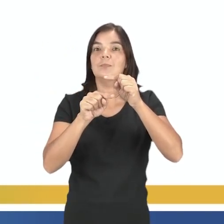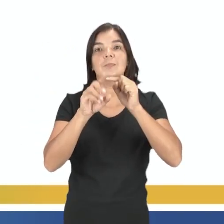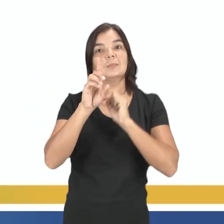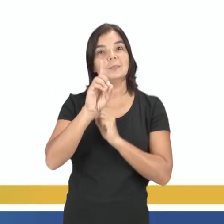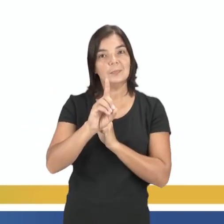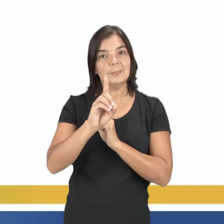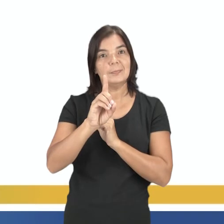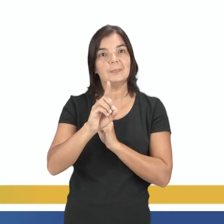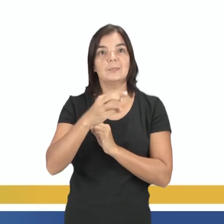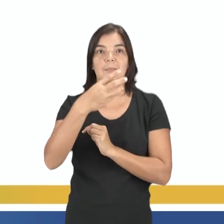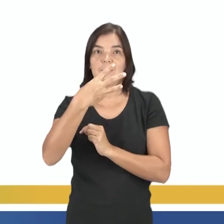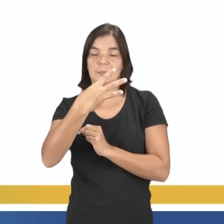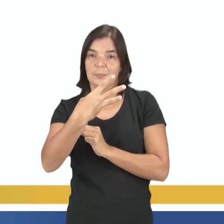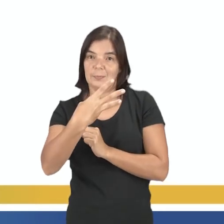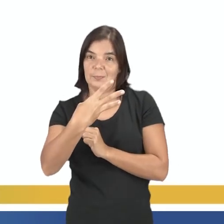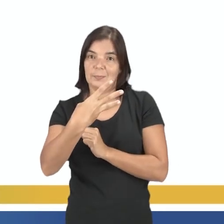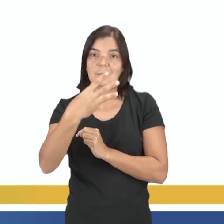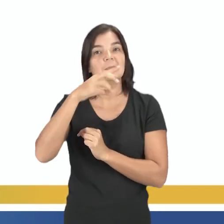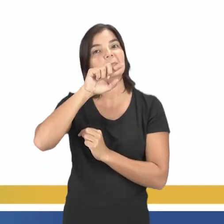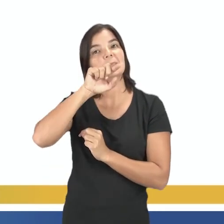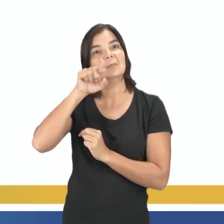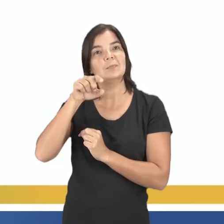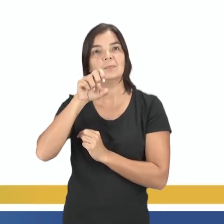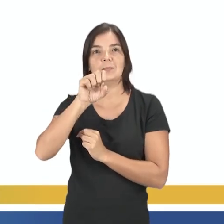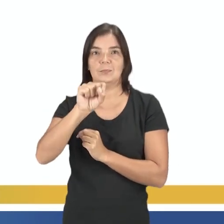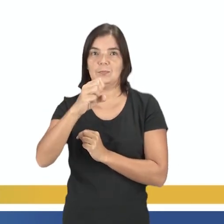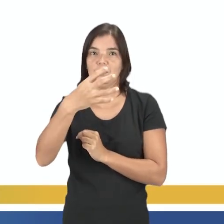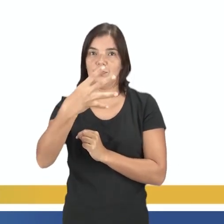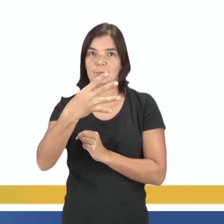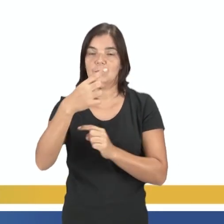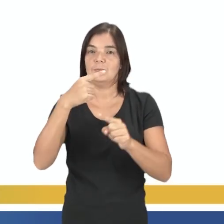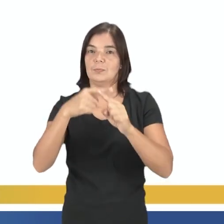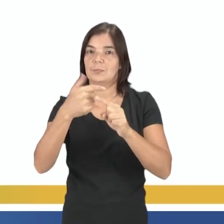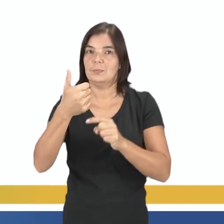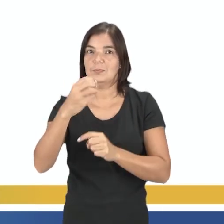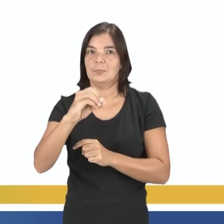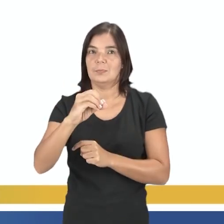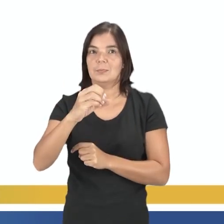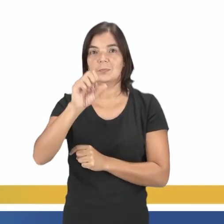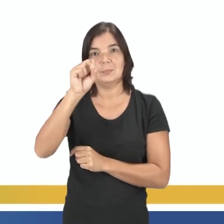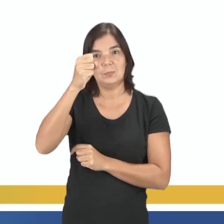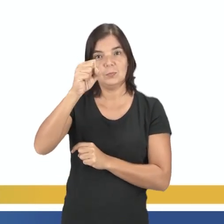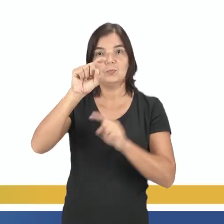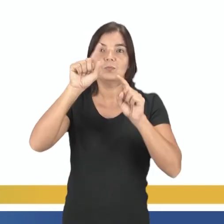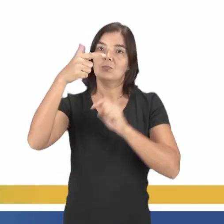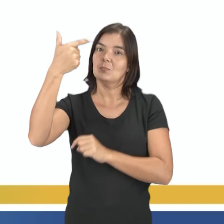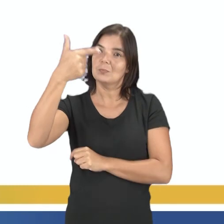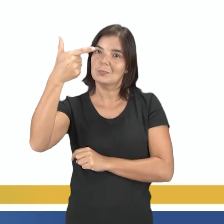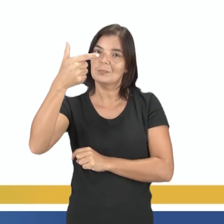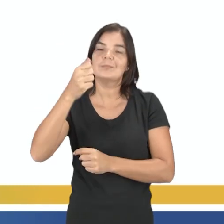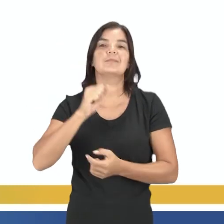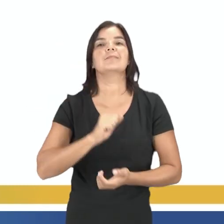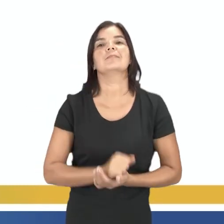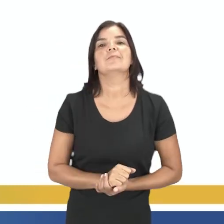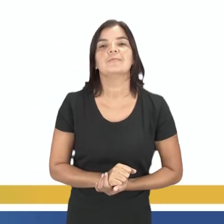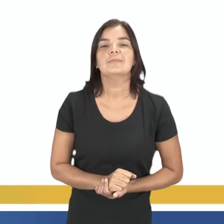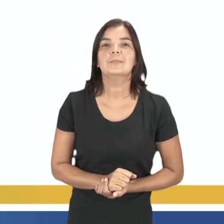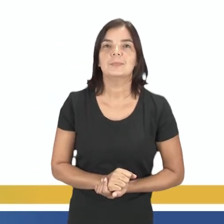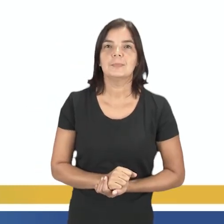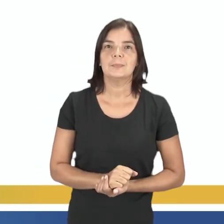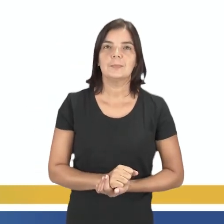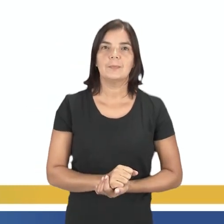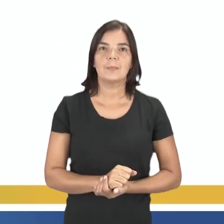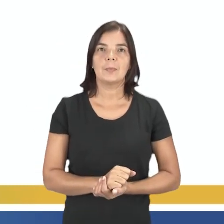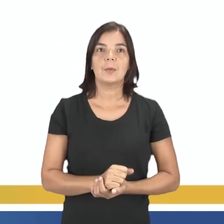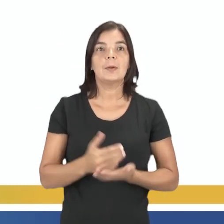divididos pela distância entre a Terra e a Lua, que é 3,84 vezes 10 elevado a 8. Não esquece que a distância está ao